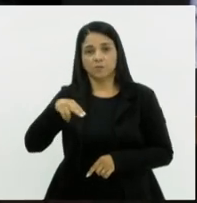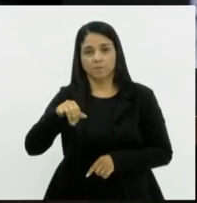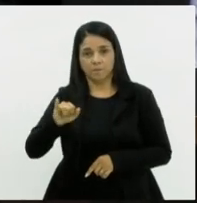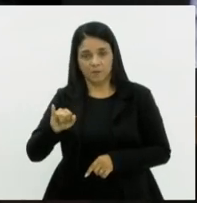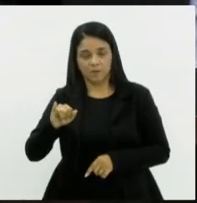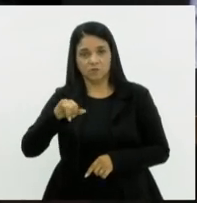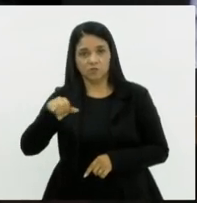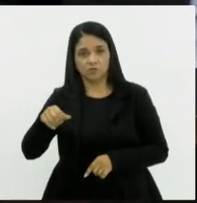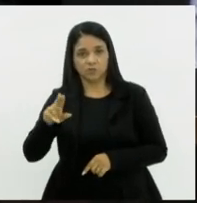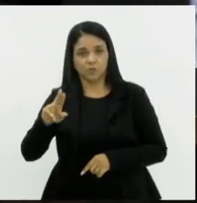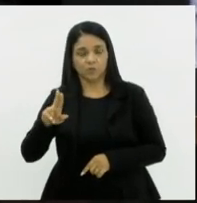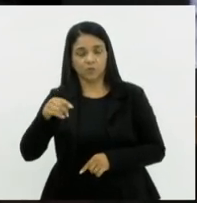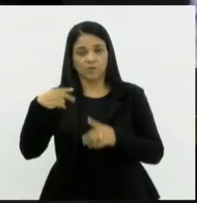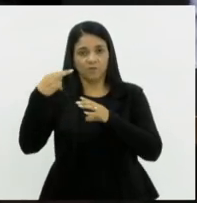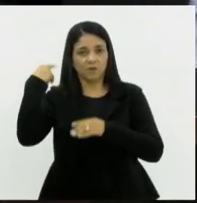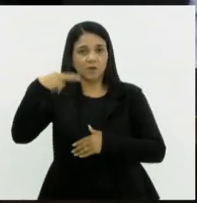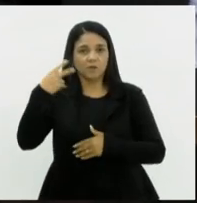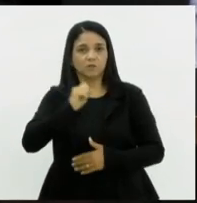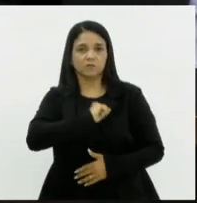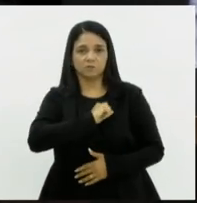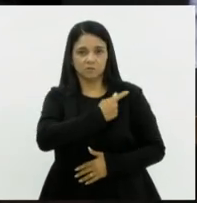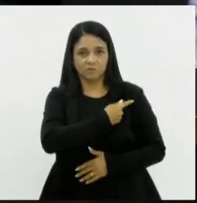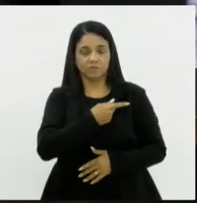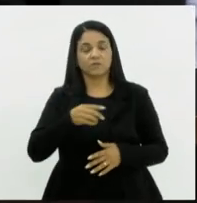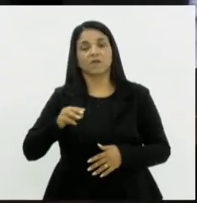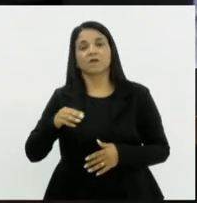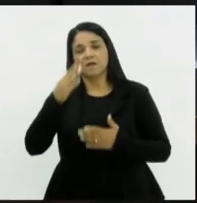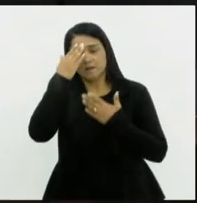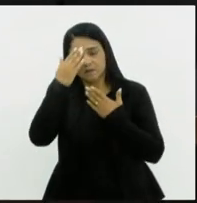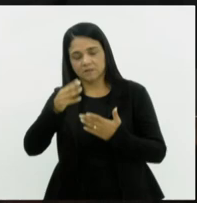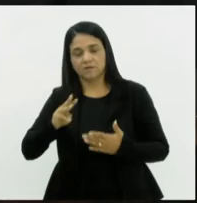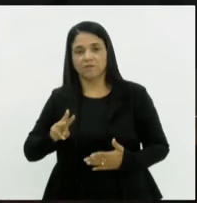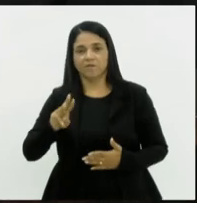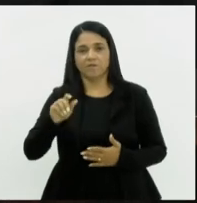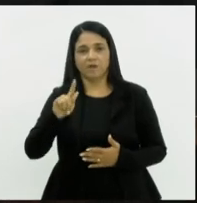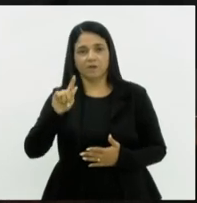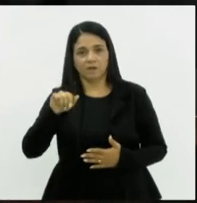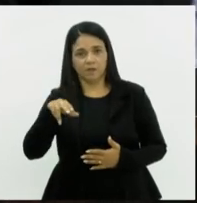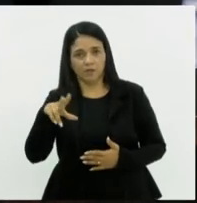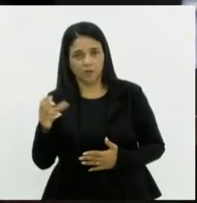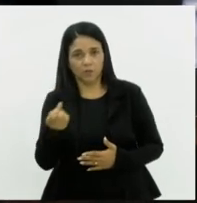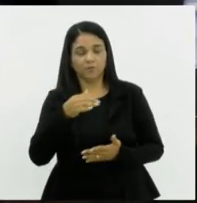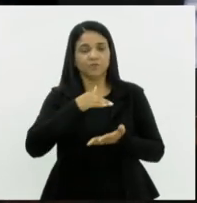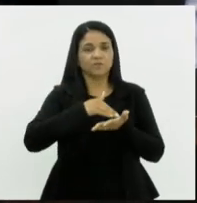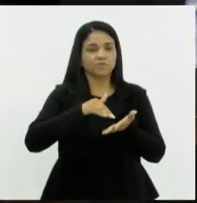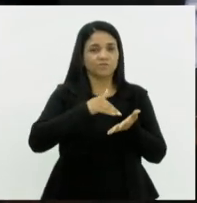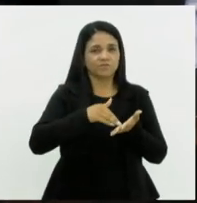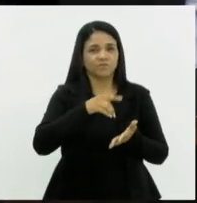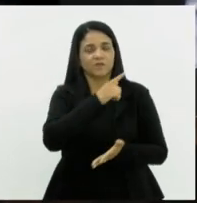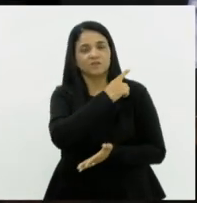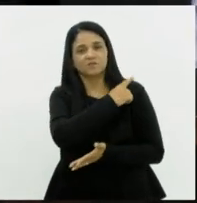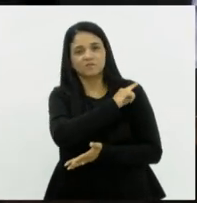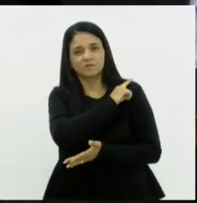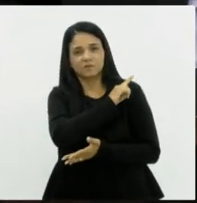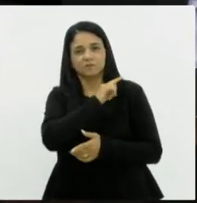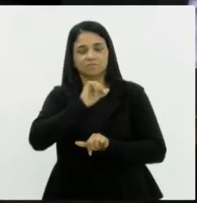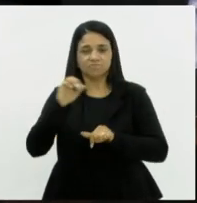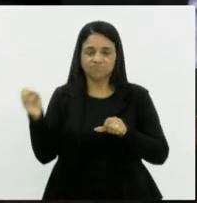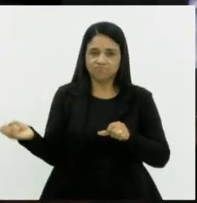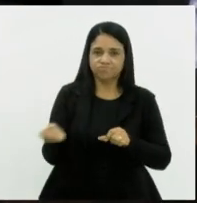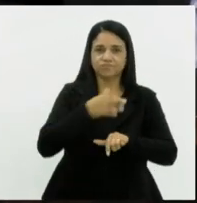Quero agradecer aqui Matheus Vaguinho, secretário de Gestão, Inovação